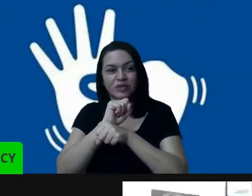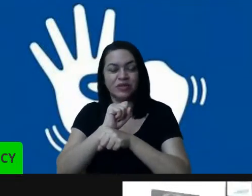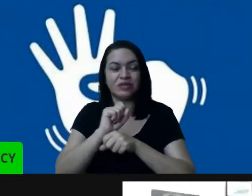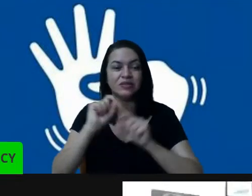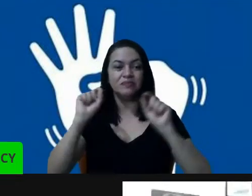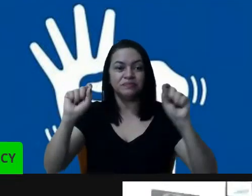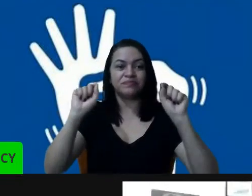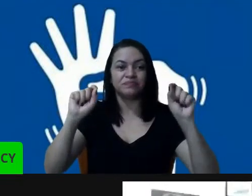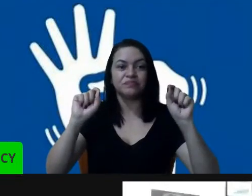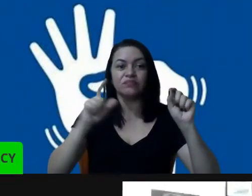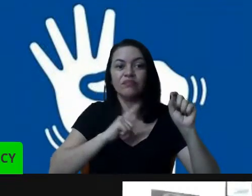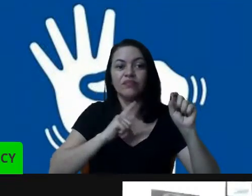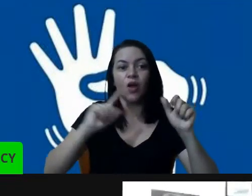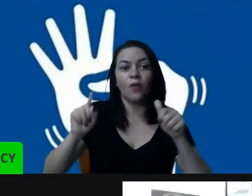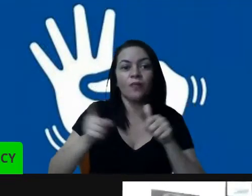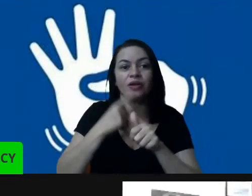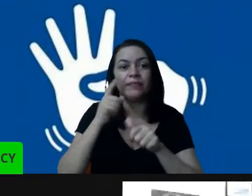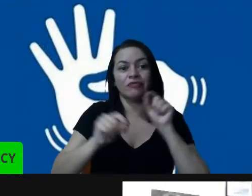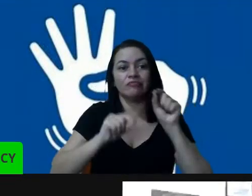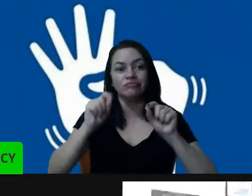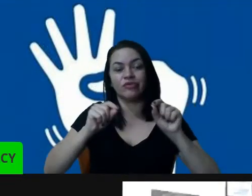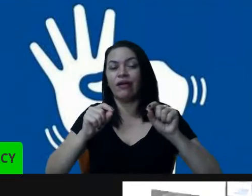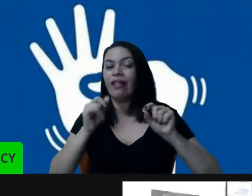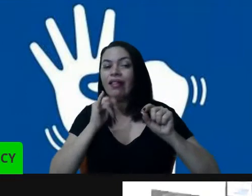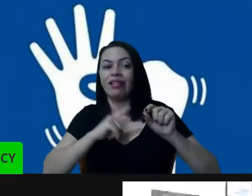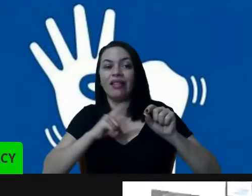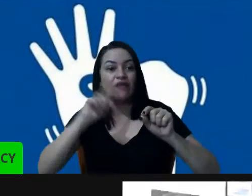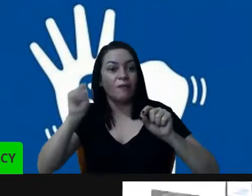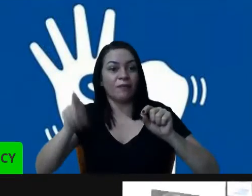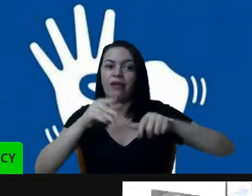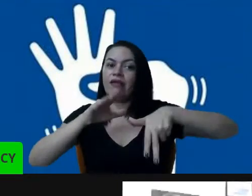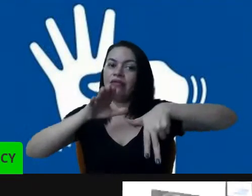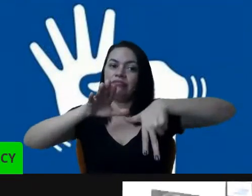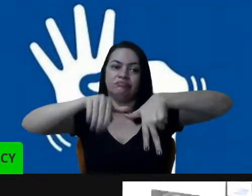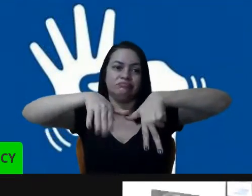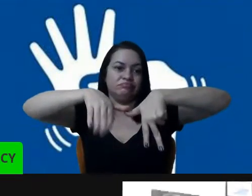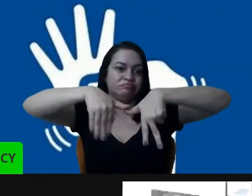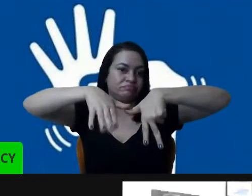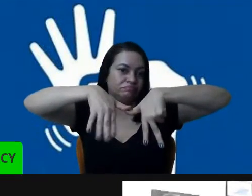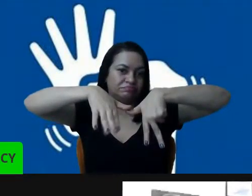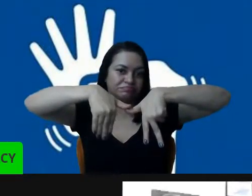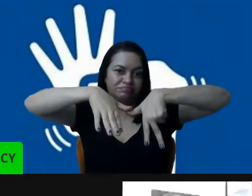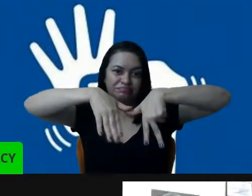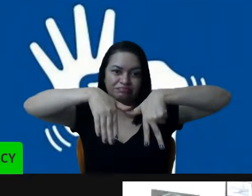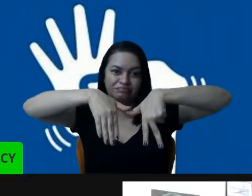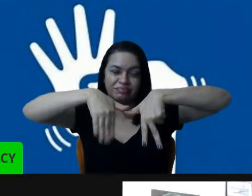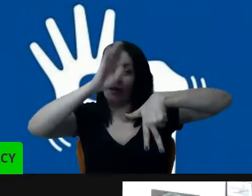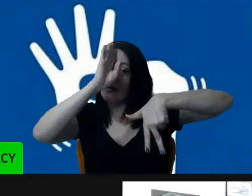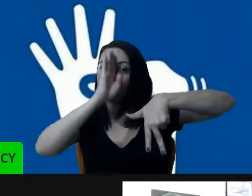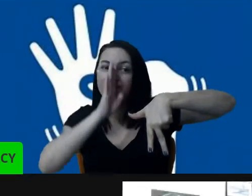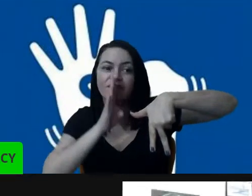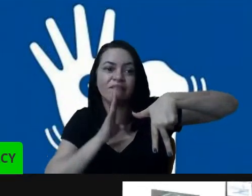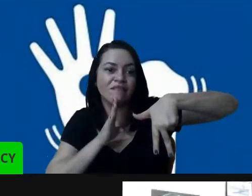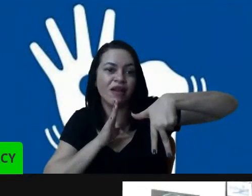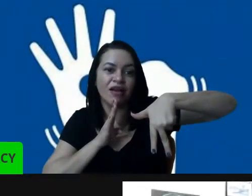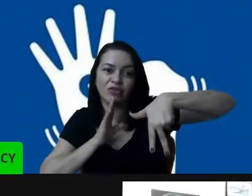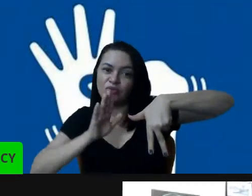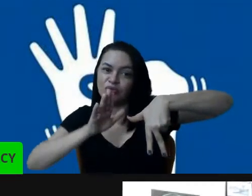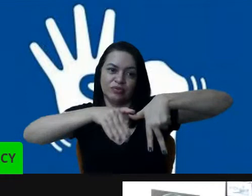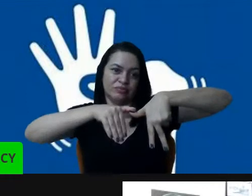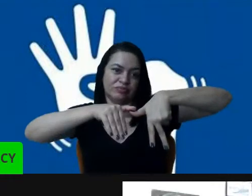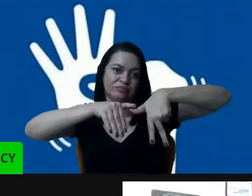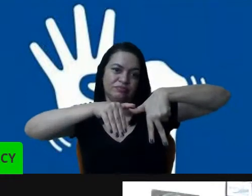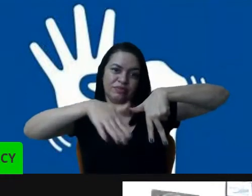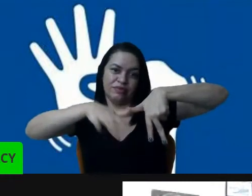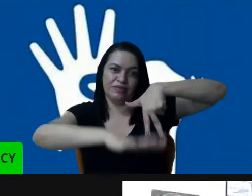primeira estação de lazer em múltiplos formatos acessíveis, totalmente gratuita, na beira da praia. Lógico que a gente vai